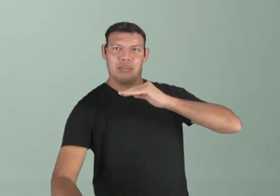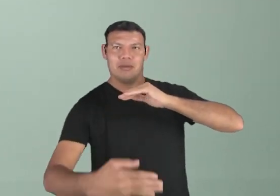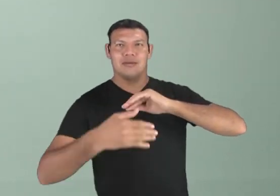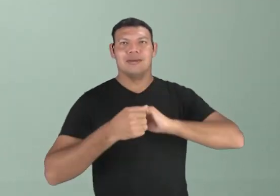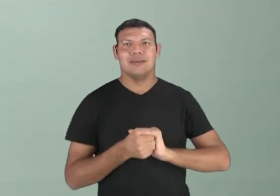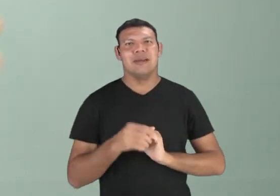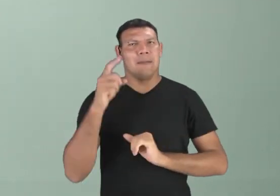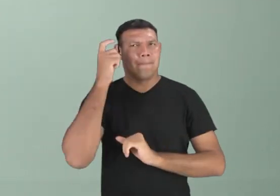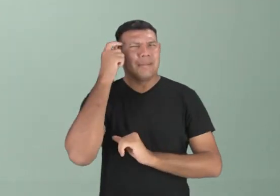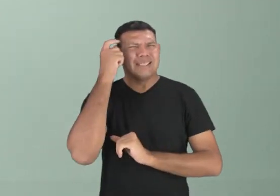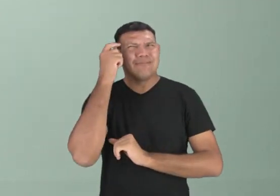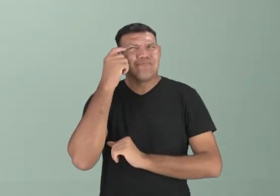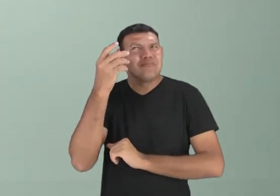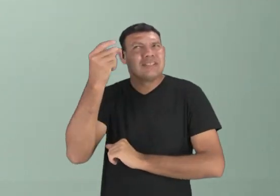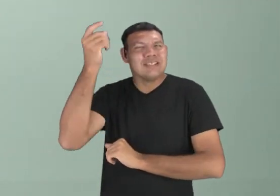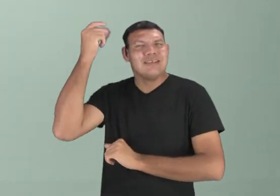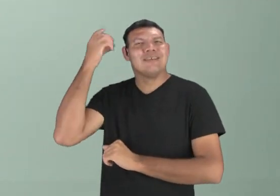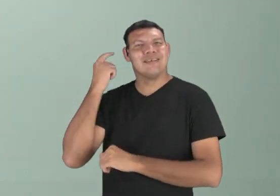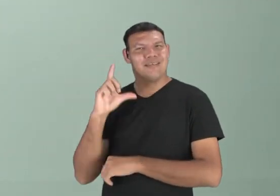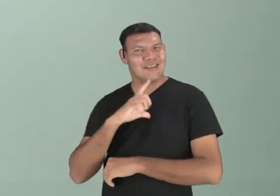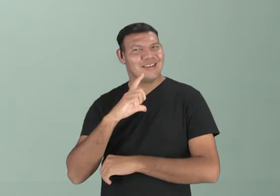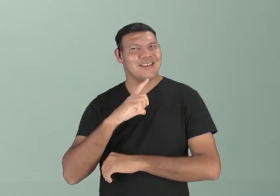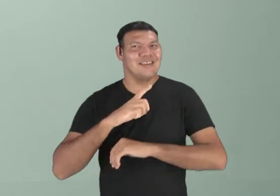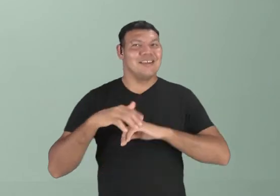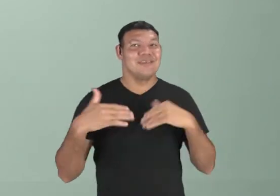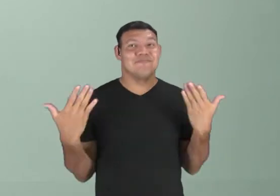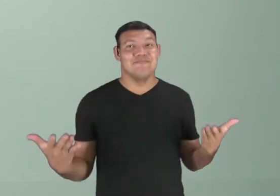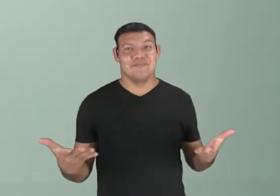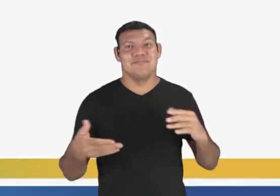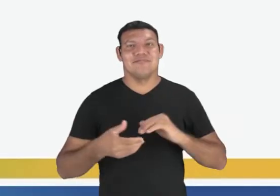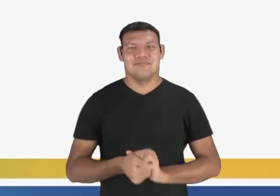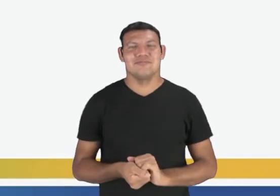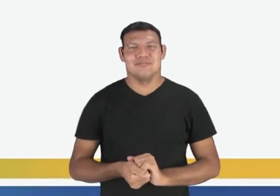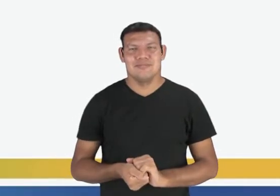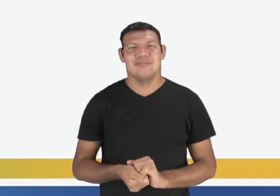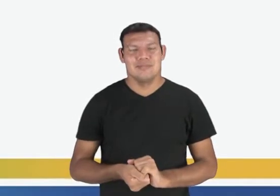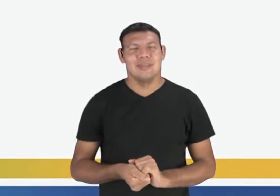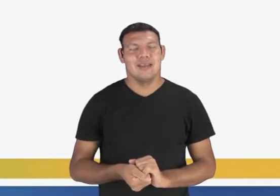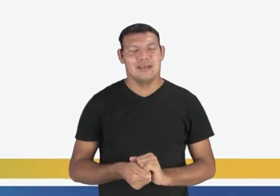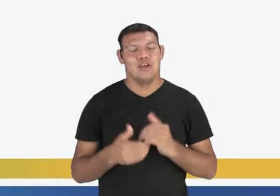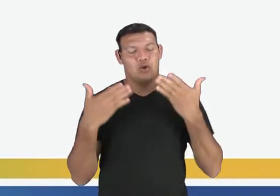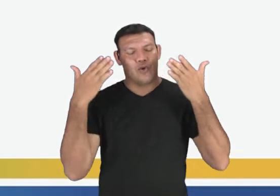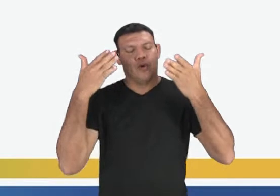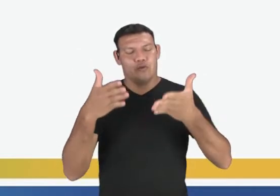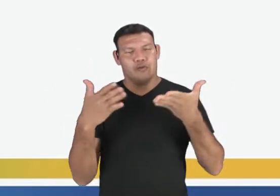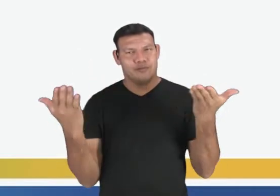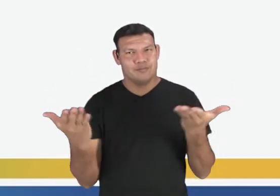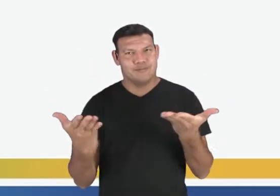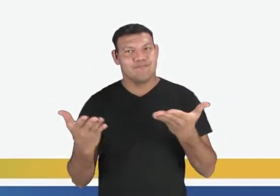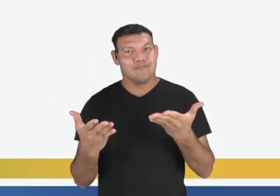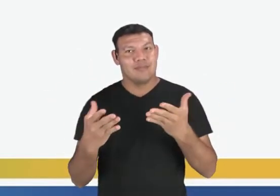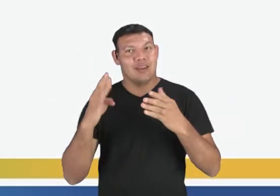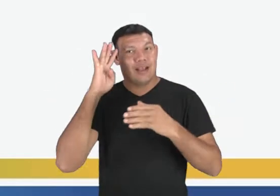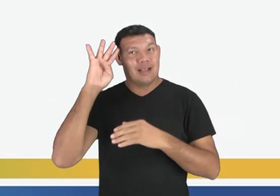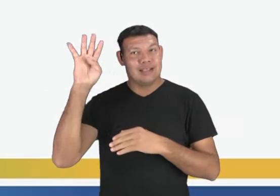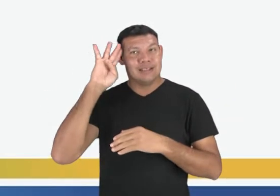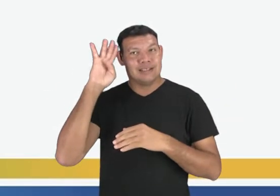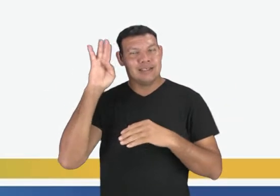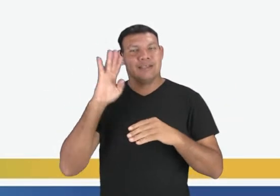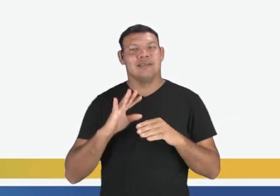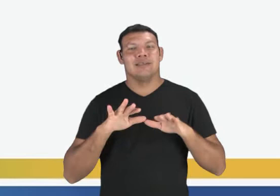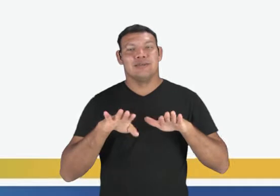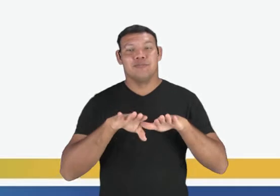plana que em tempos passados já existia isso. Então, apesar de estar em maior evidência hoje, a teoria da Terra plana